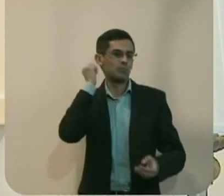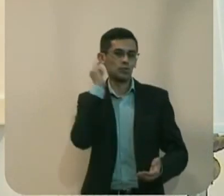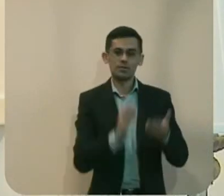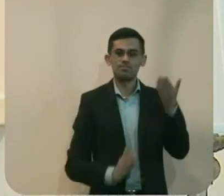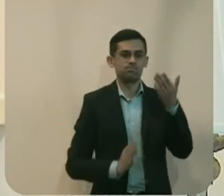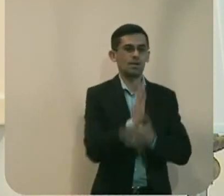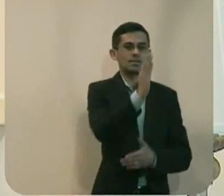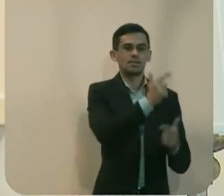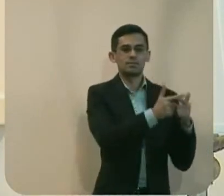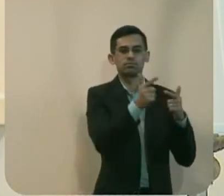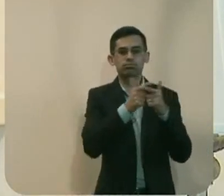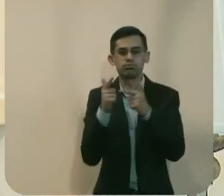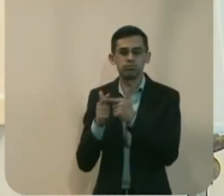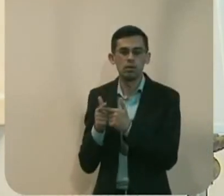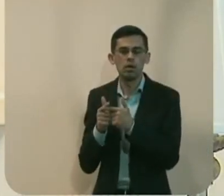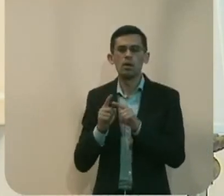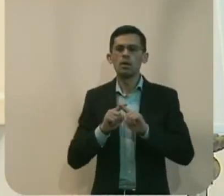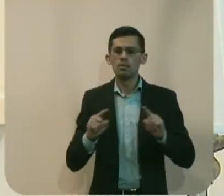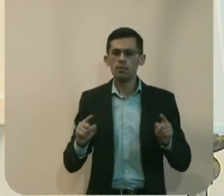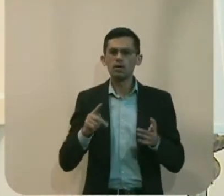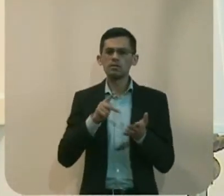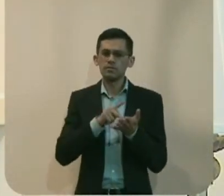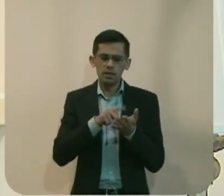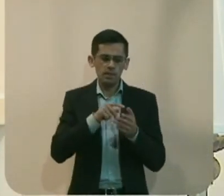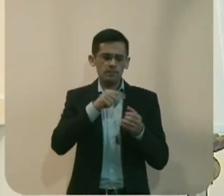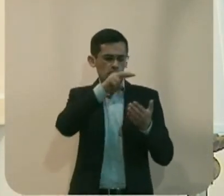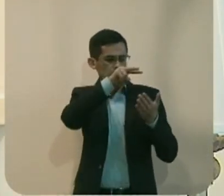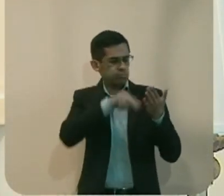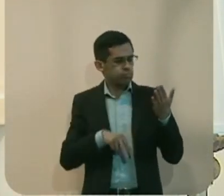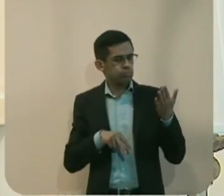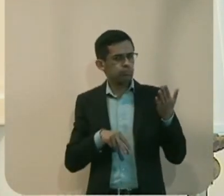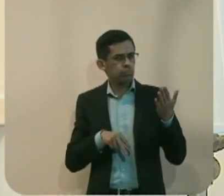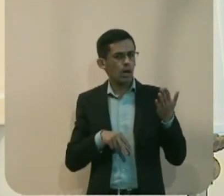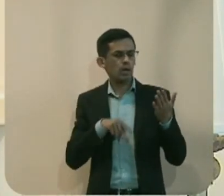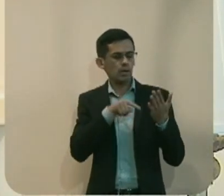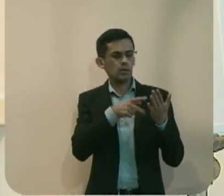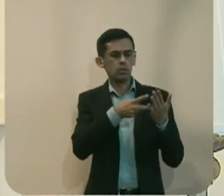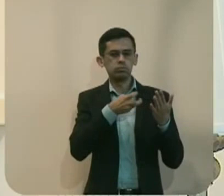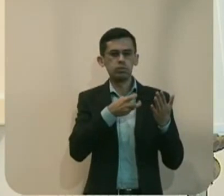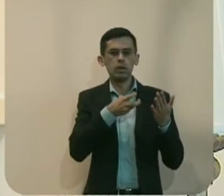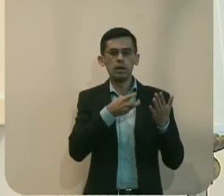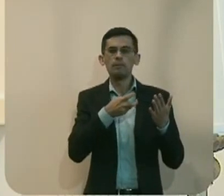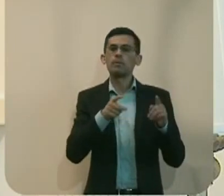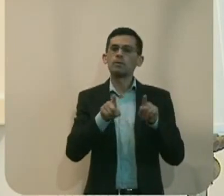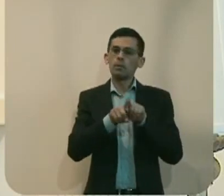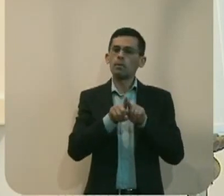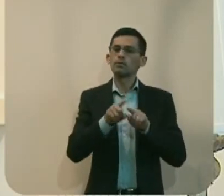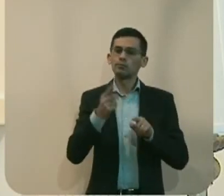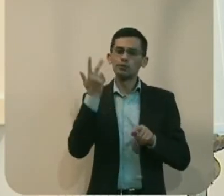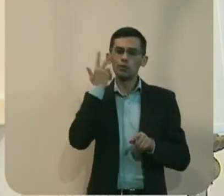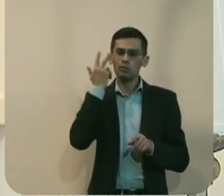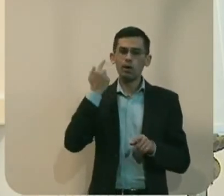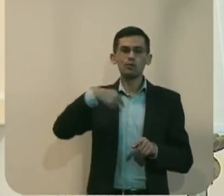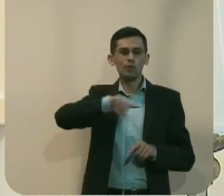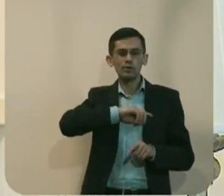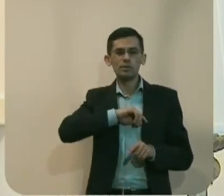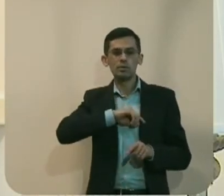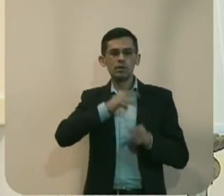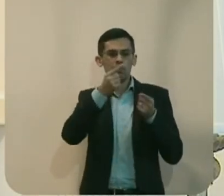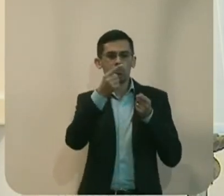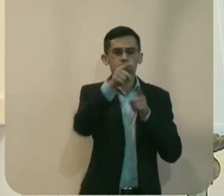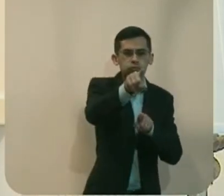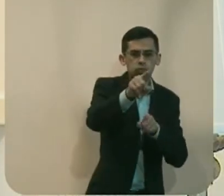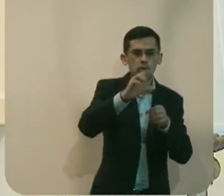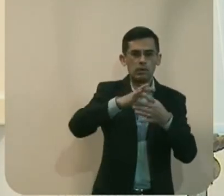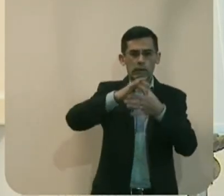crise. E muito interessante é que num momento como esse, a tendência natural é sempre a gente acusar os